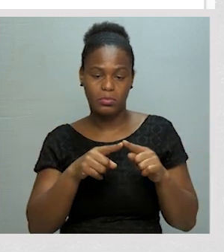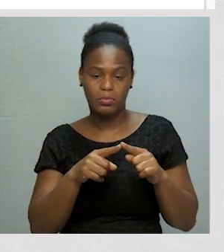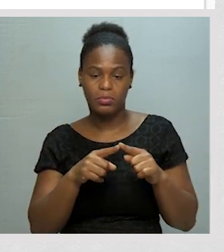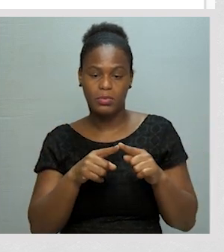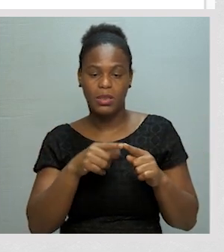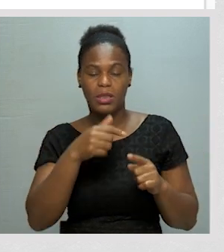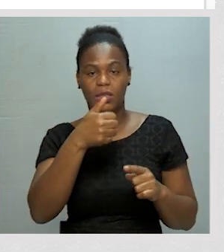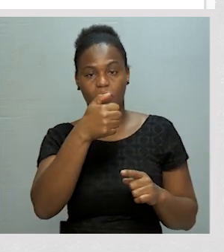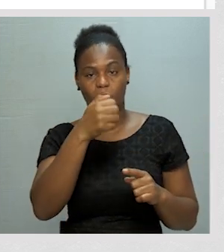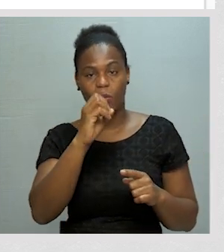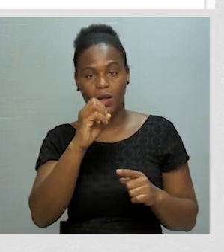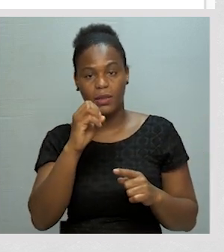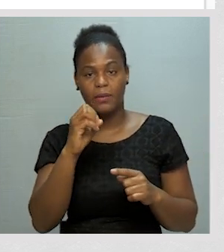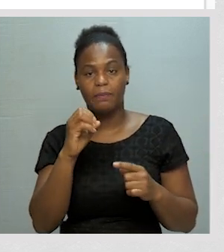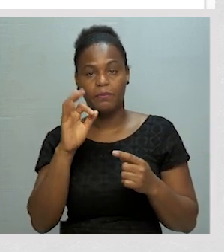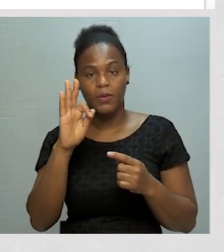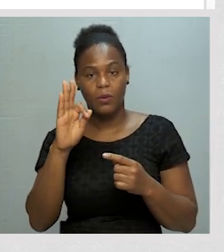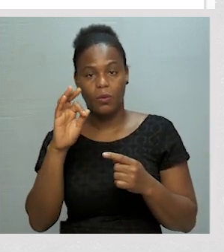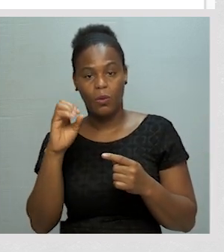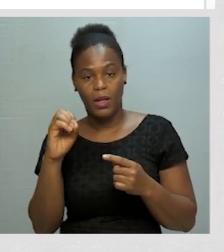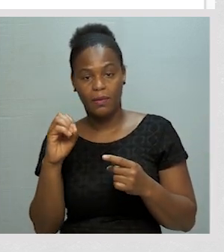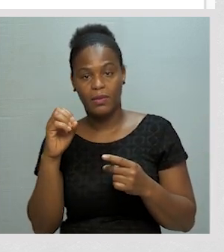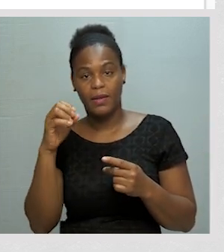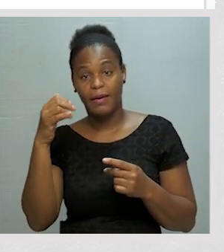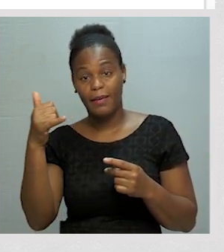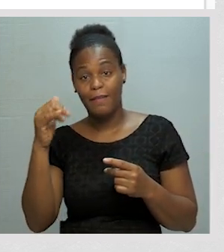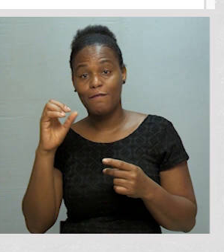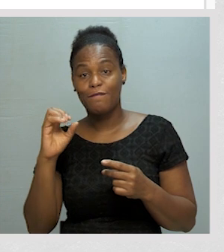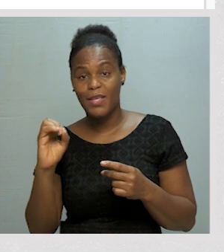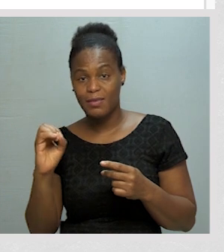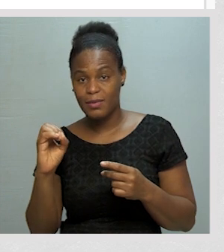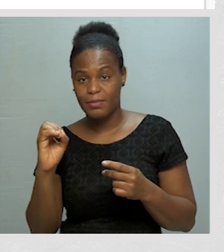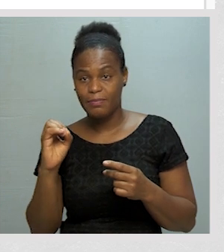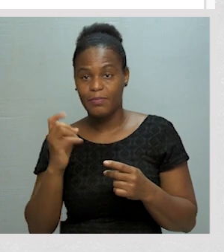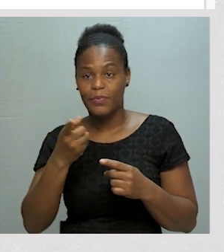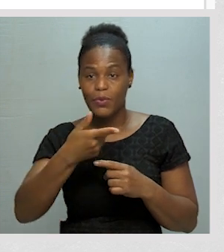Nós temos aqui esses retângulos, 5 retângulos,